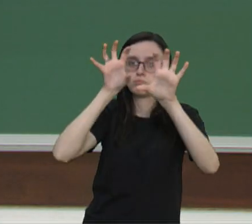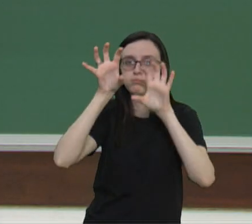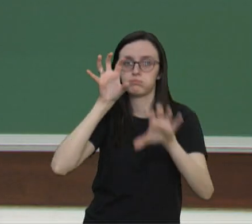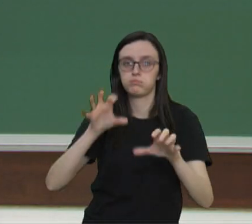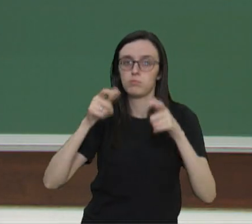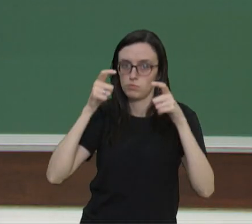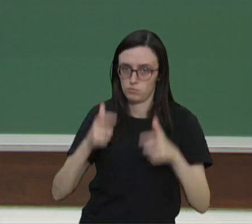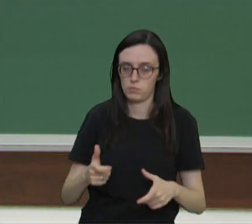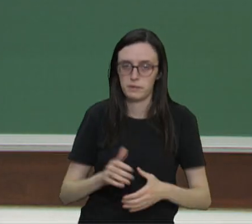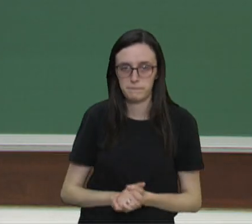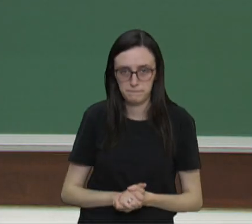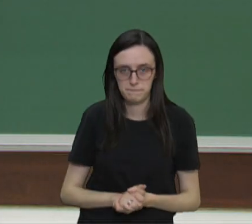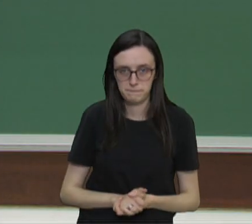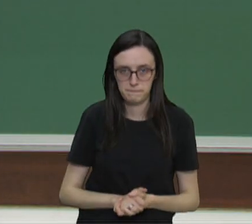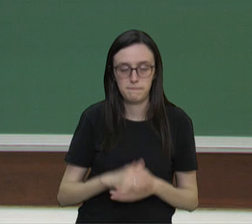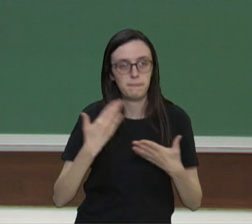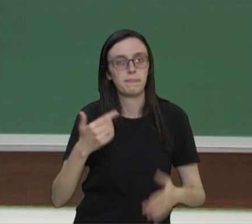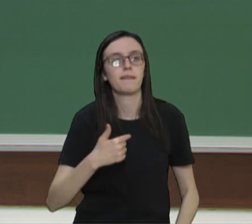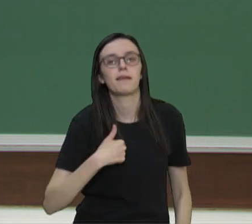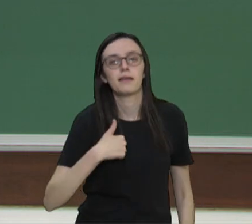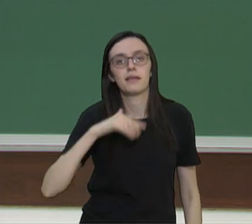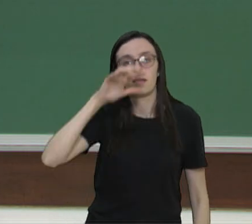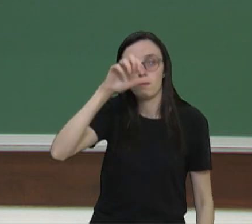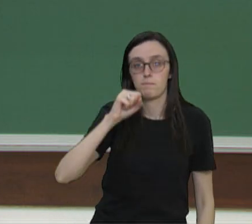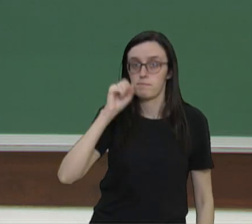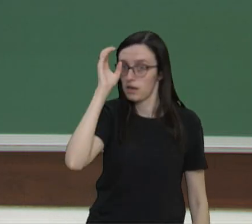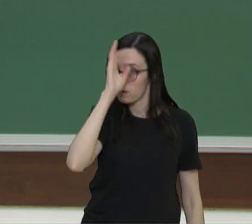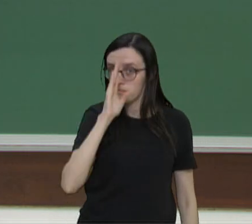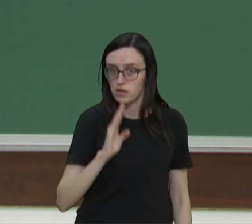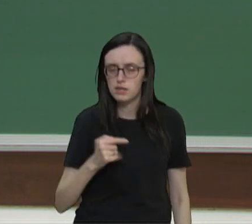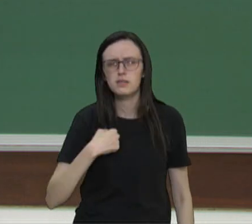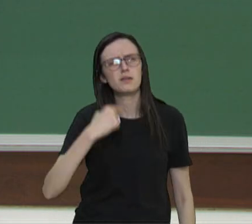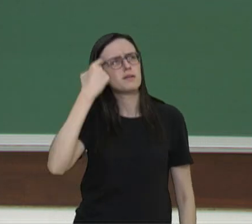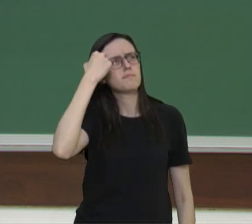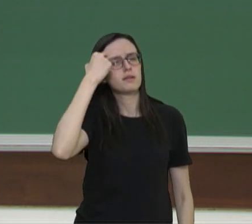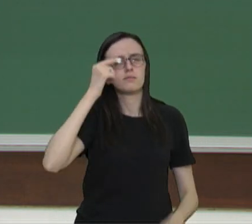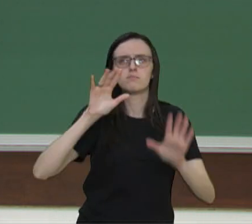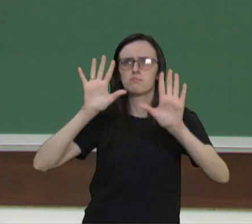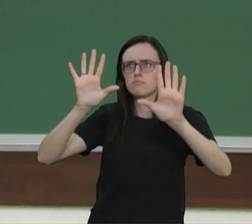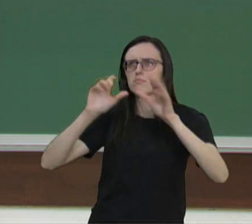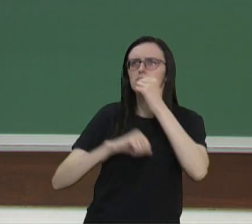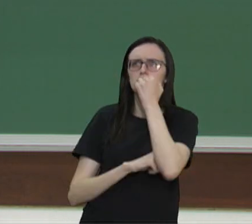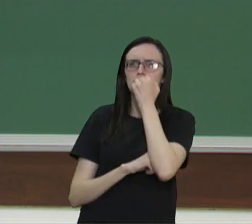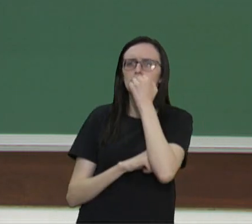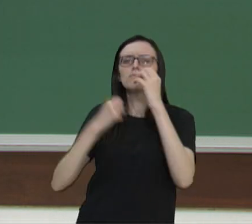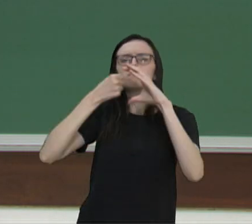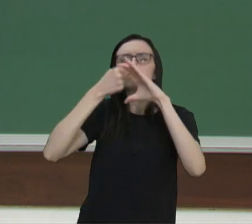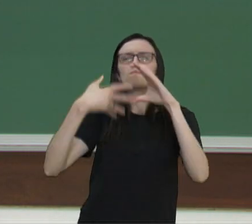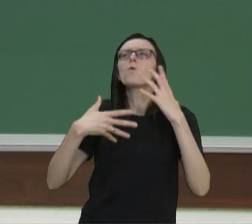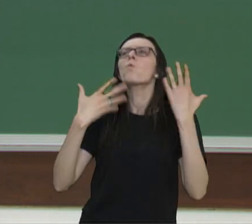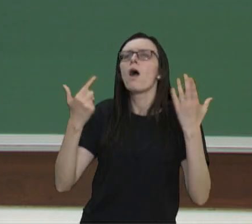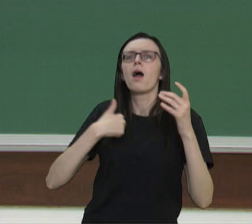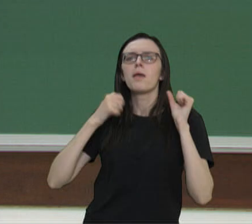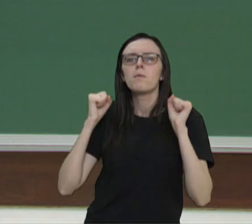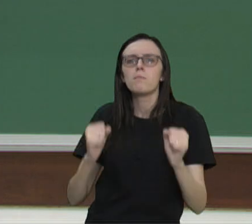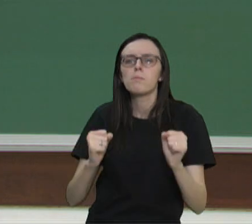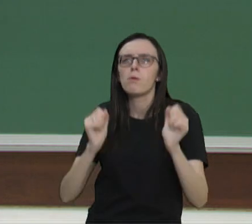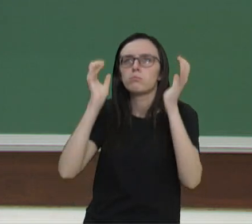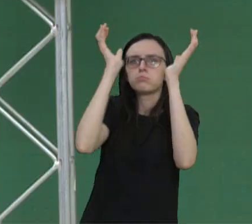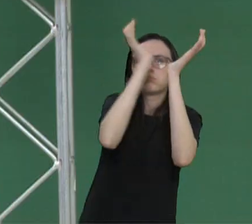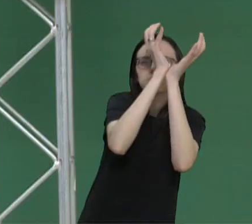do território. Então eu pego o Brasil e penso quais são as características que eu tenho no Brasil que eu